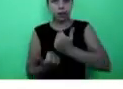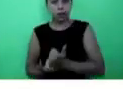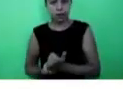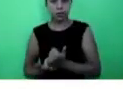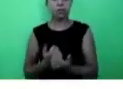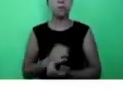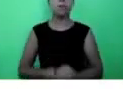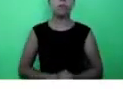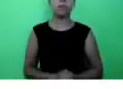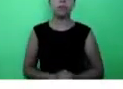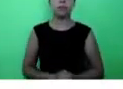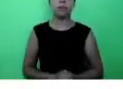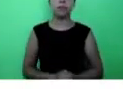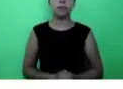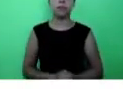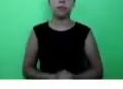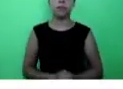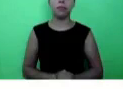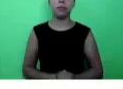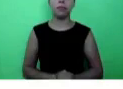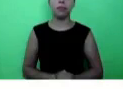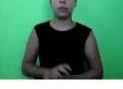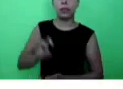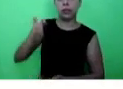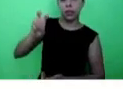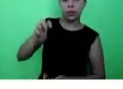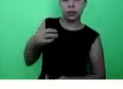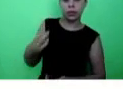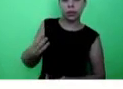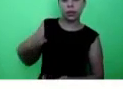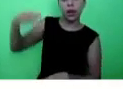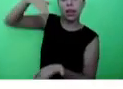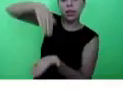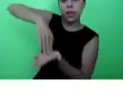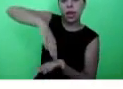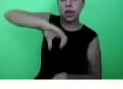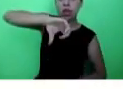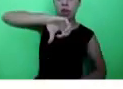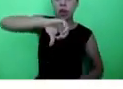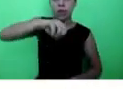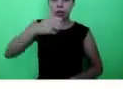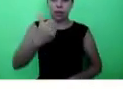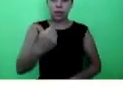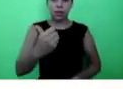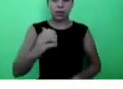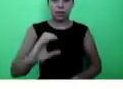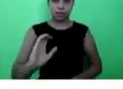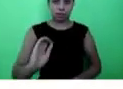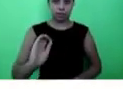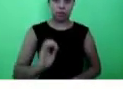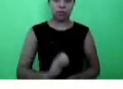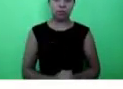que vale 53 em diante. Vamos passar aqui com calma.